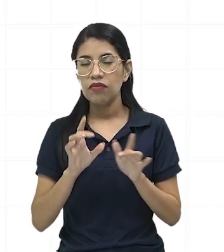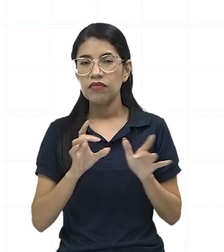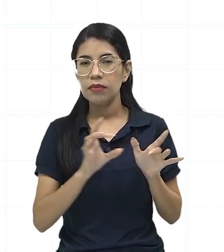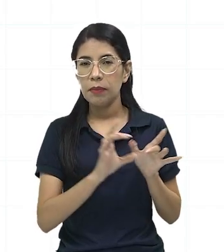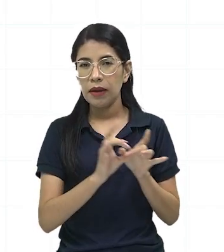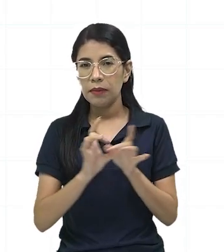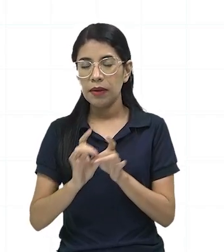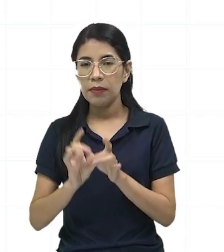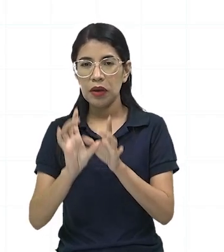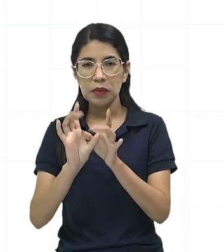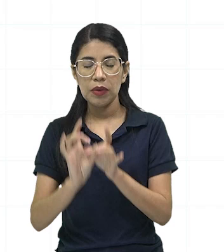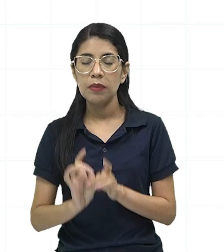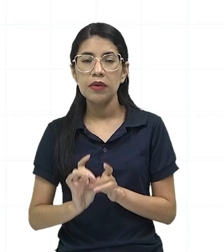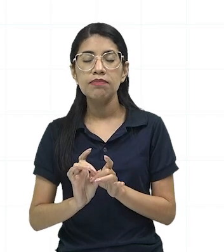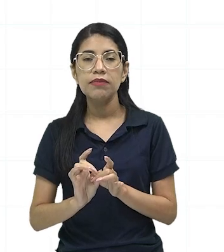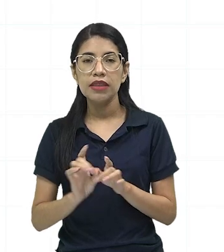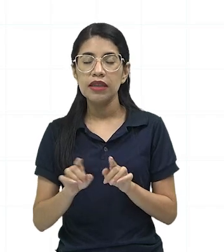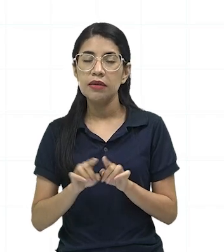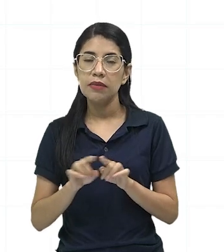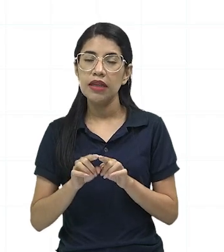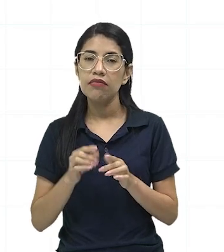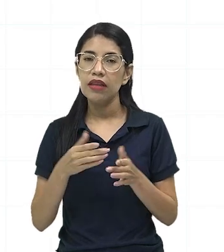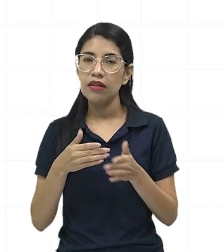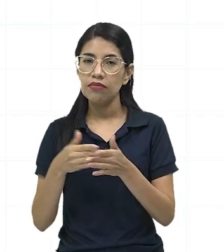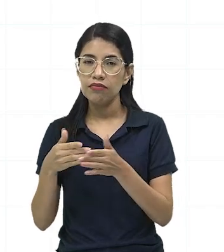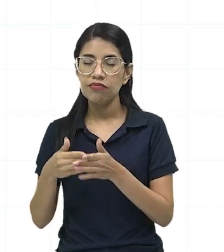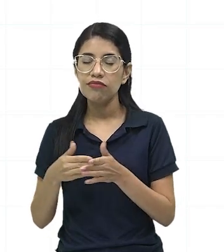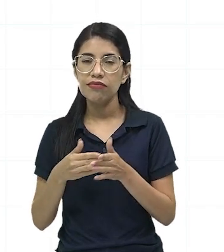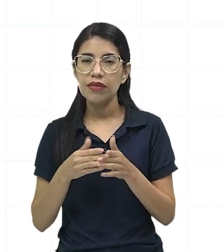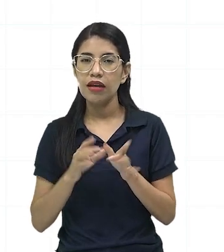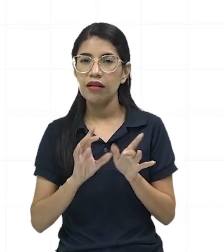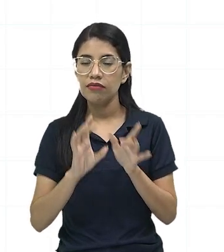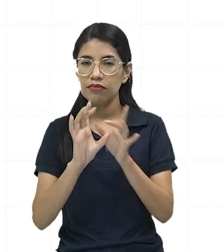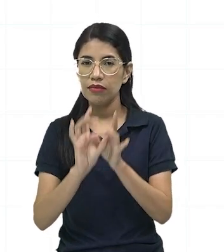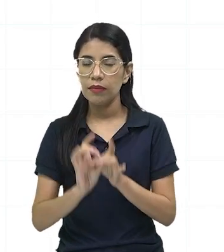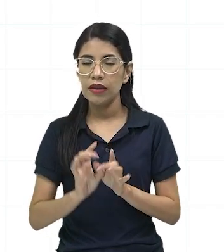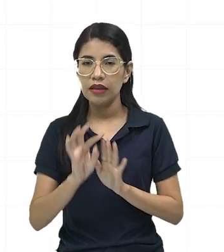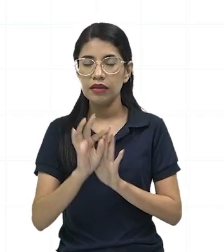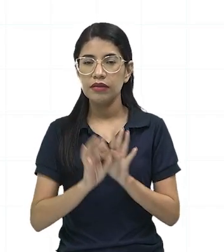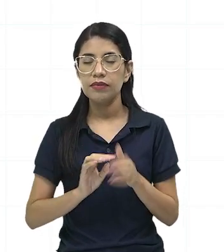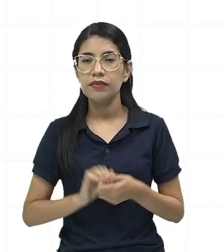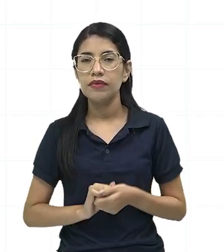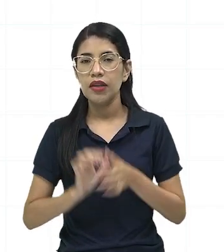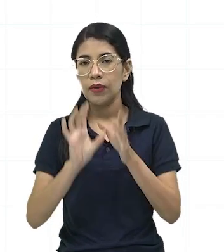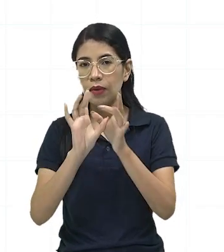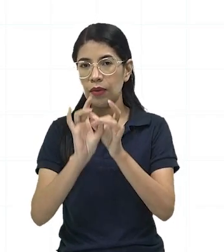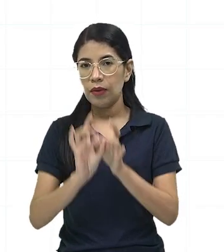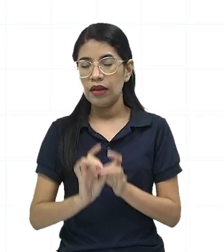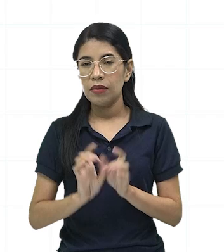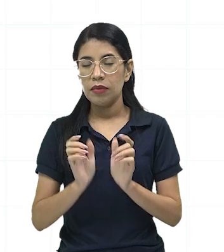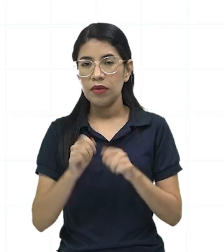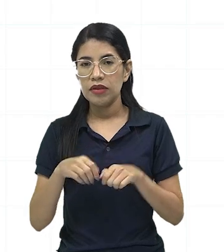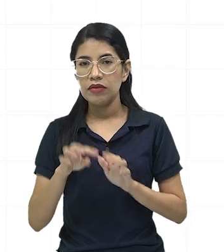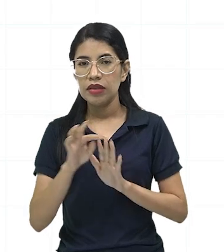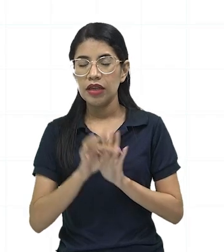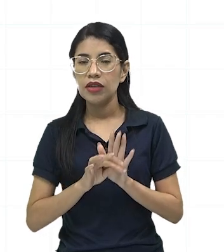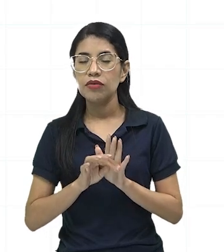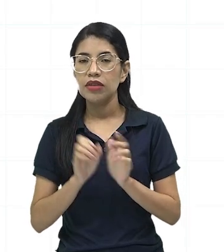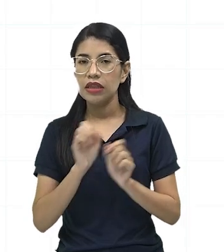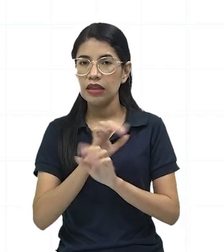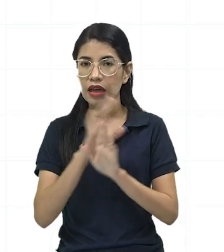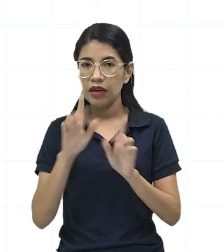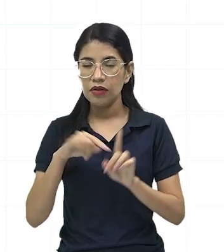interferir na coerência, no sentido daquilo que está sendo escrito. Então, na coerência, para que um texto seja eficaz, para que ele alcance o